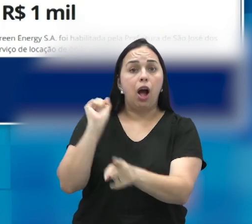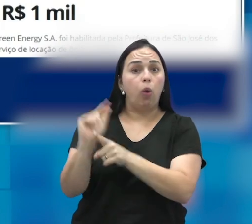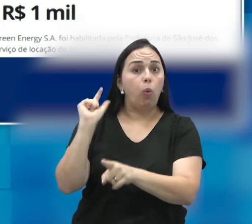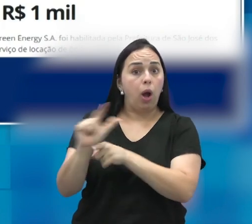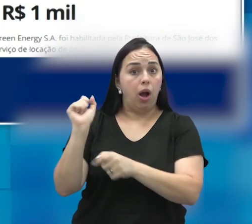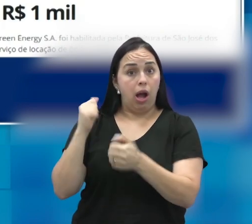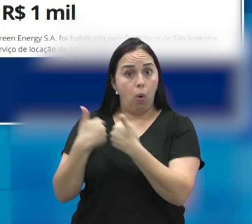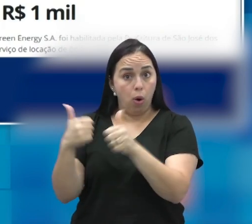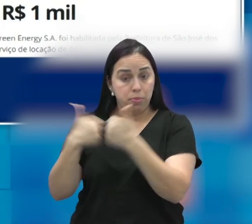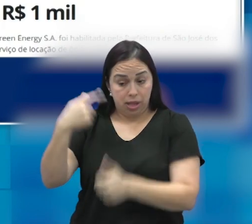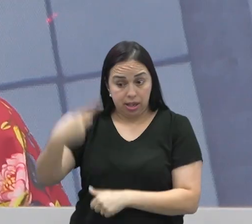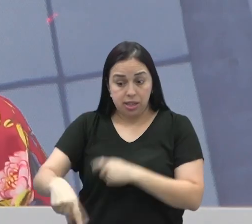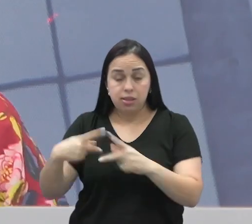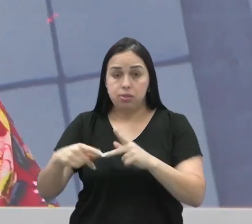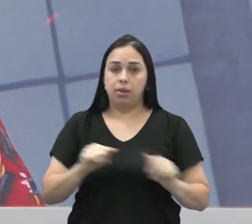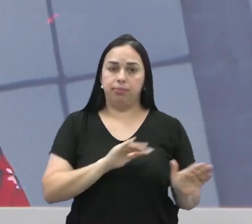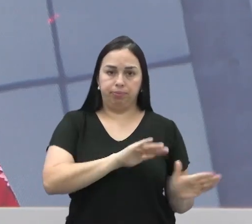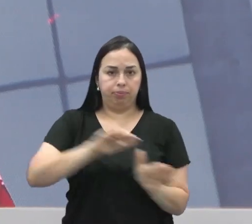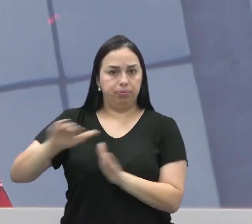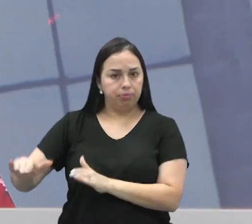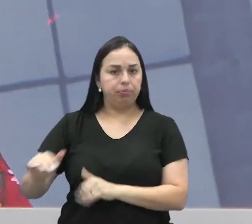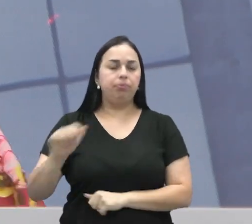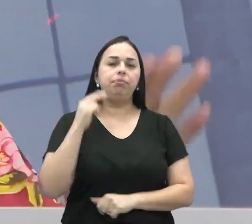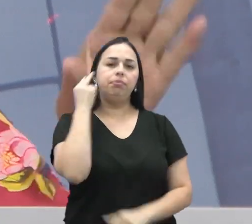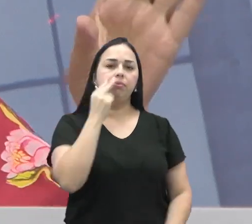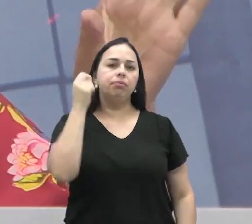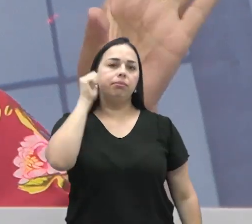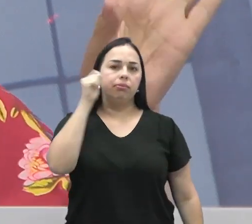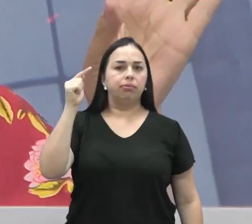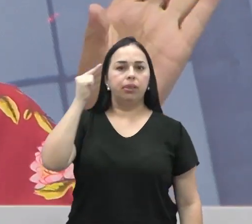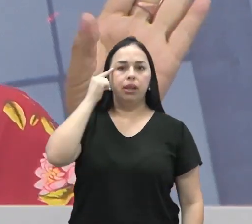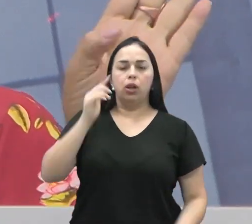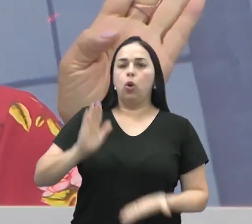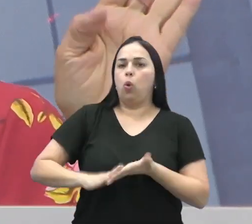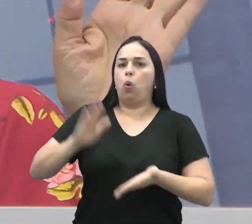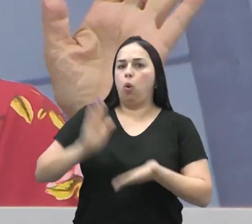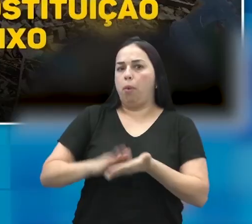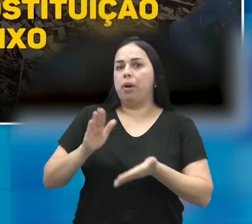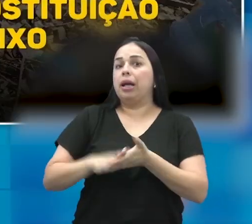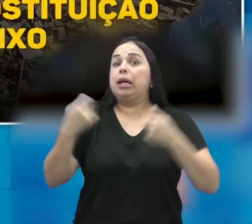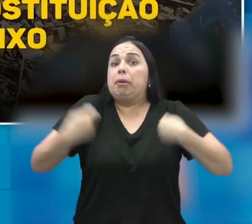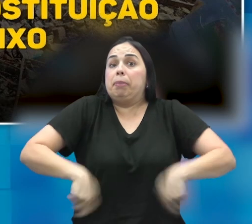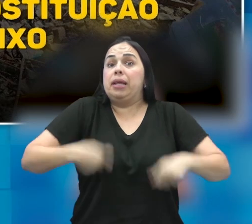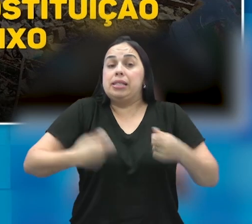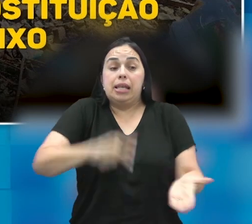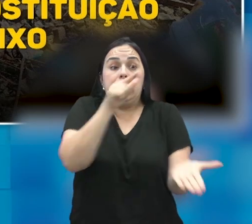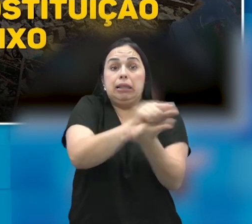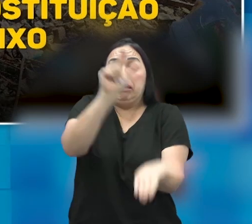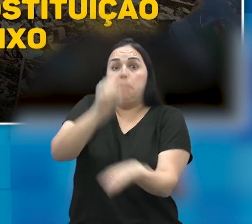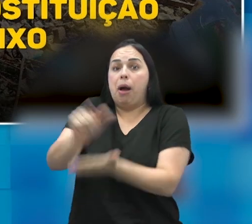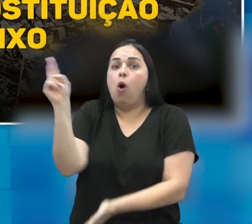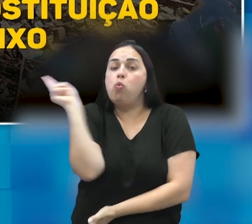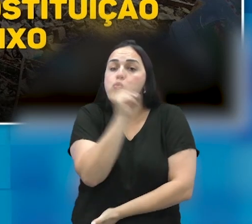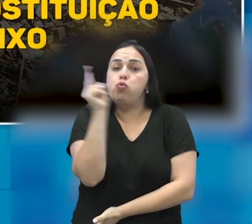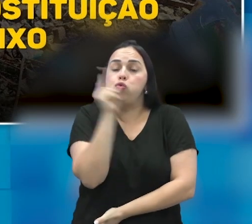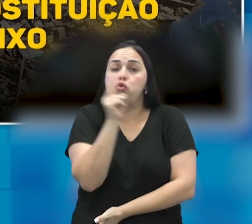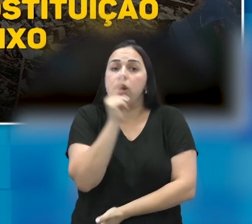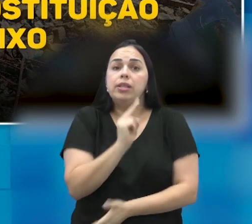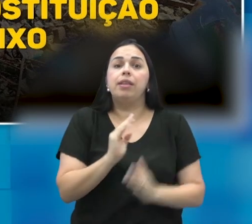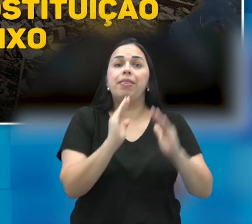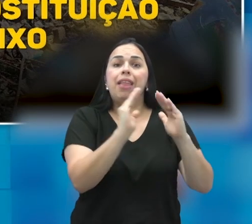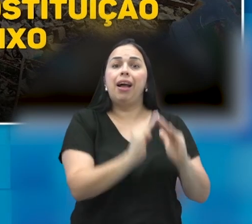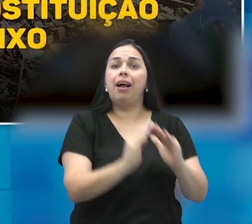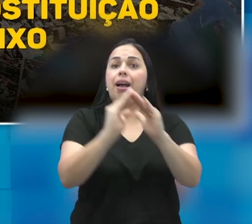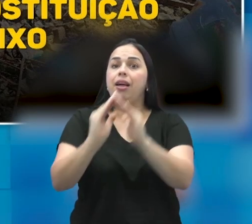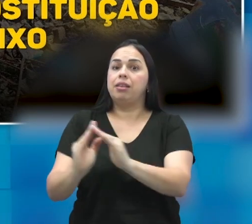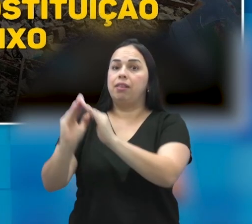ônibus elétricos em São José. Já a vereadora Amélia Naomi cobrou medidas urgentes de manutenção e limpeza nos escombros das casas